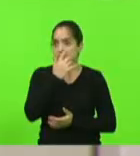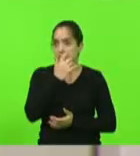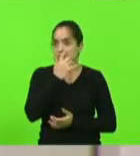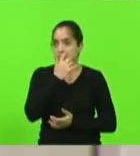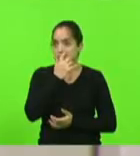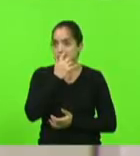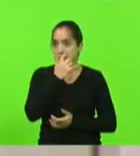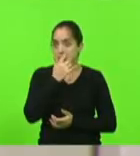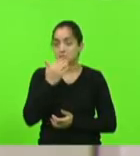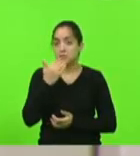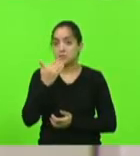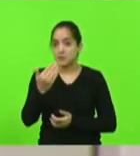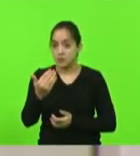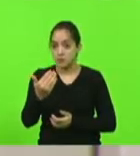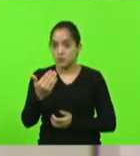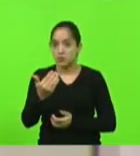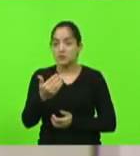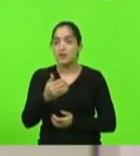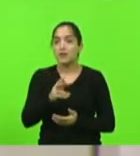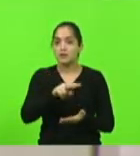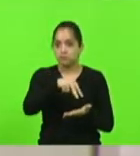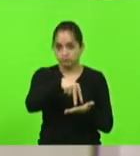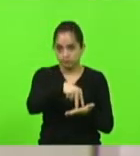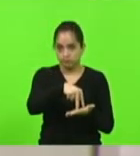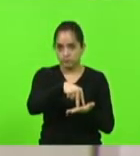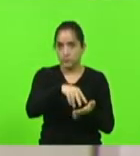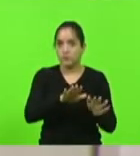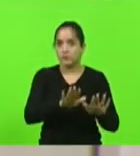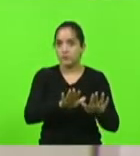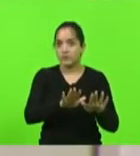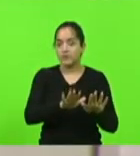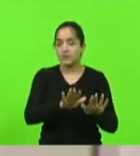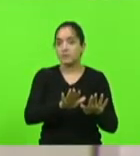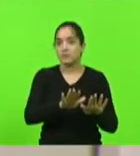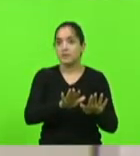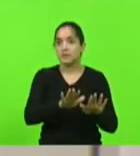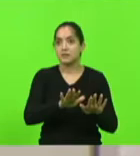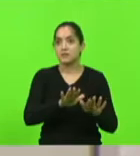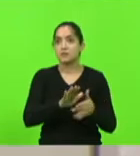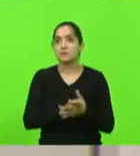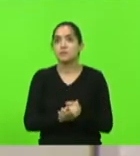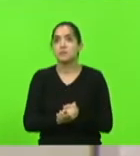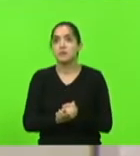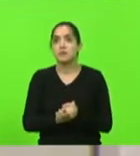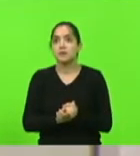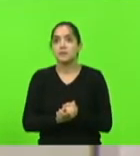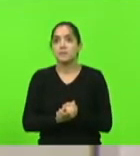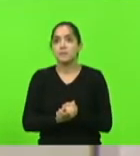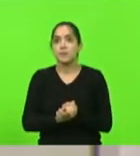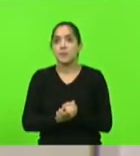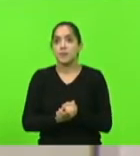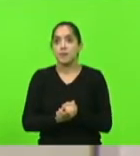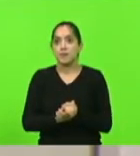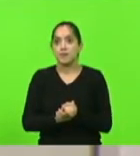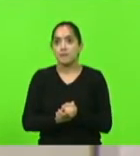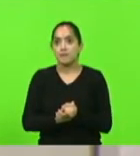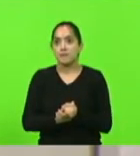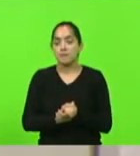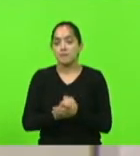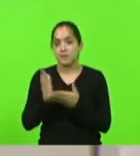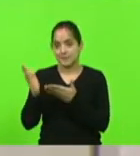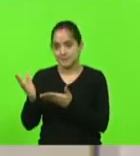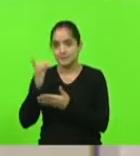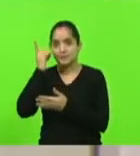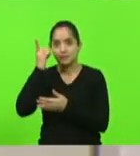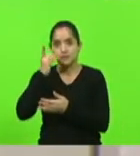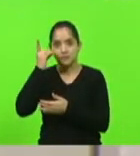Pedir ao deputado Rudinei que permaneça na tribuna por mais um período. Por gentileza, a deputada Ana